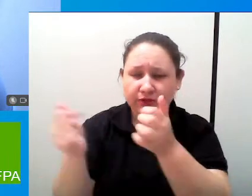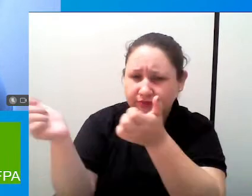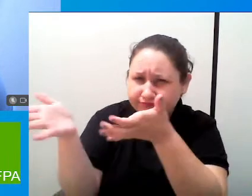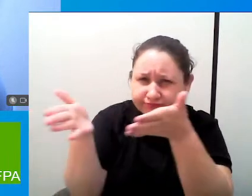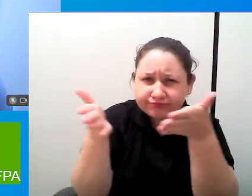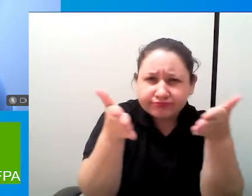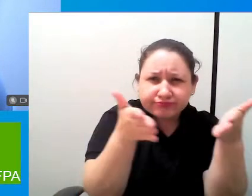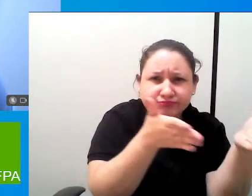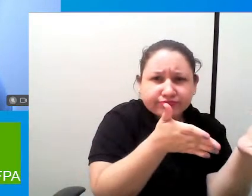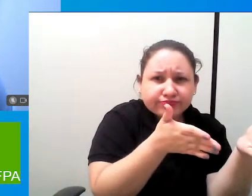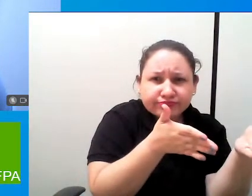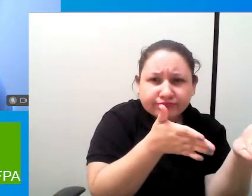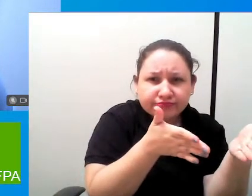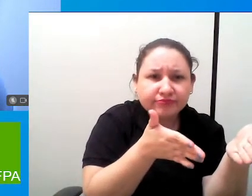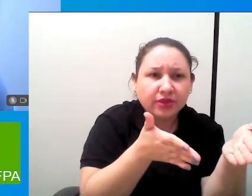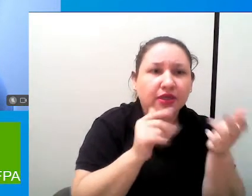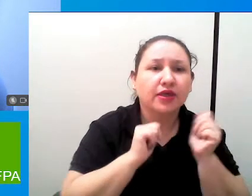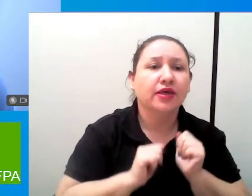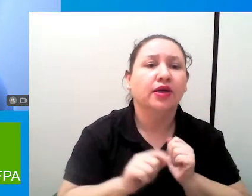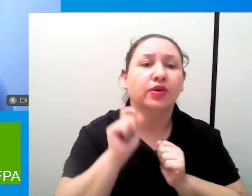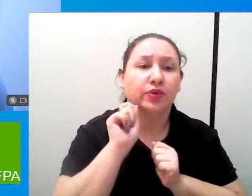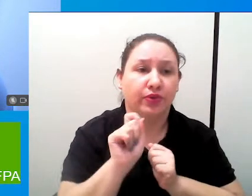tá, para vocês, mas fica aqui.